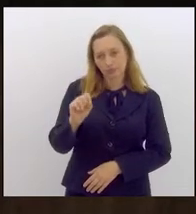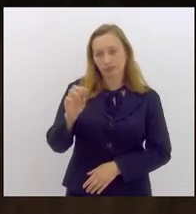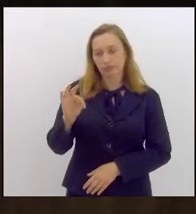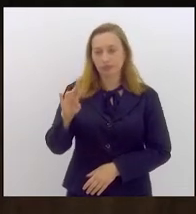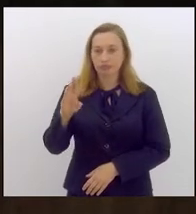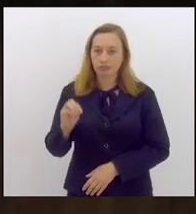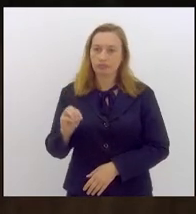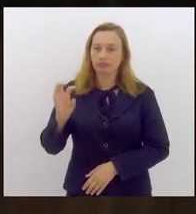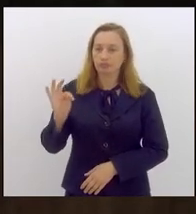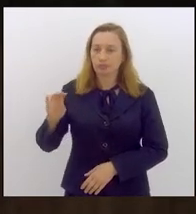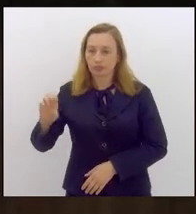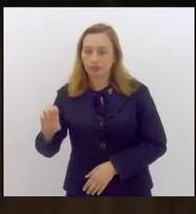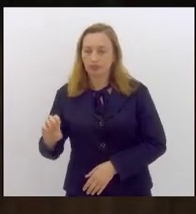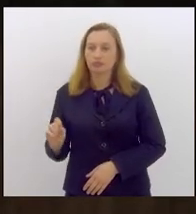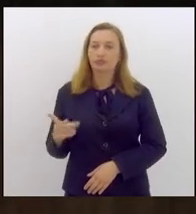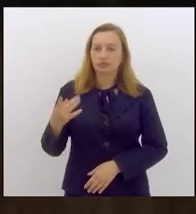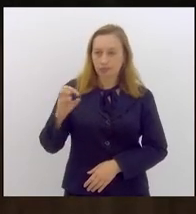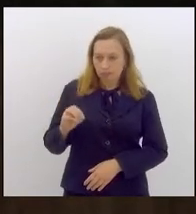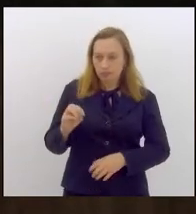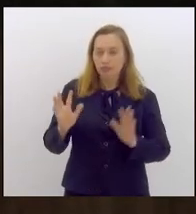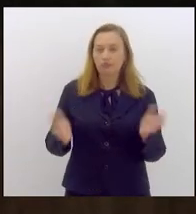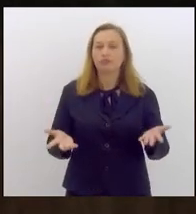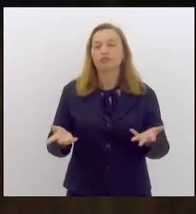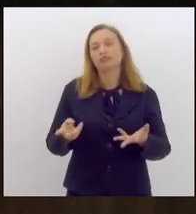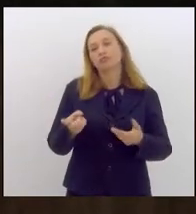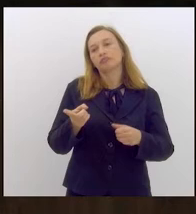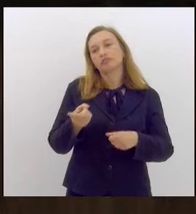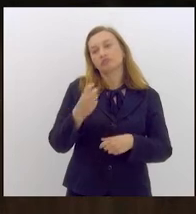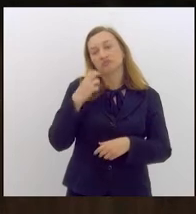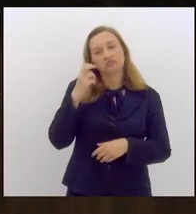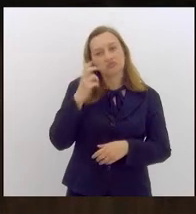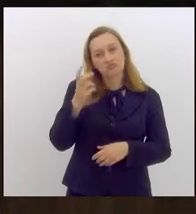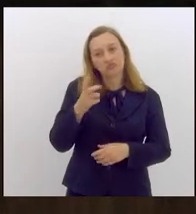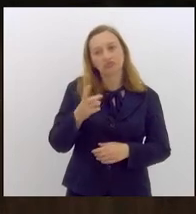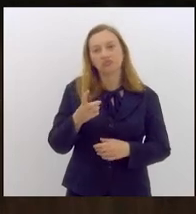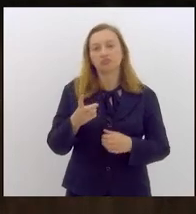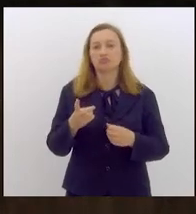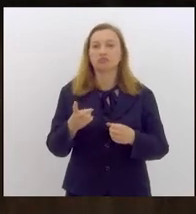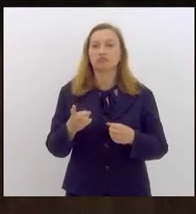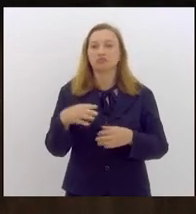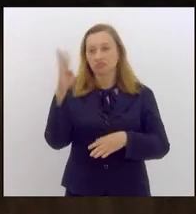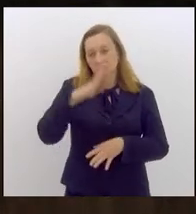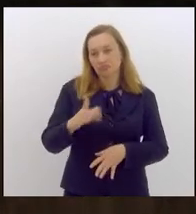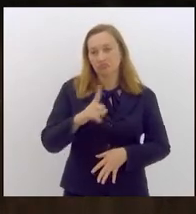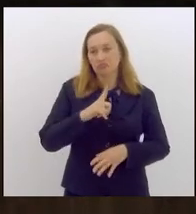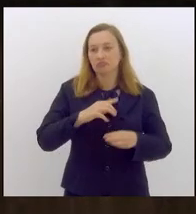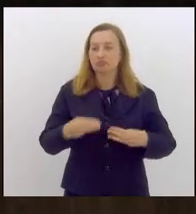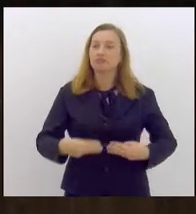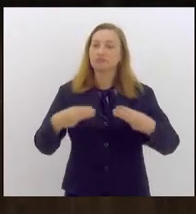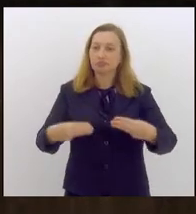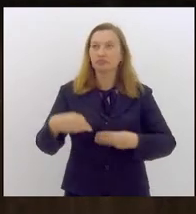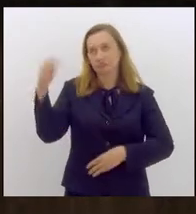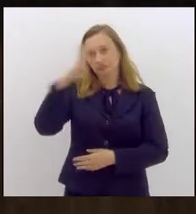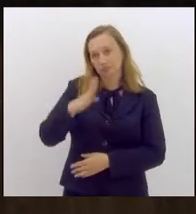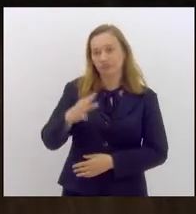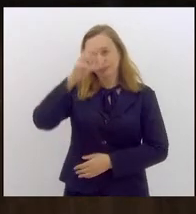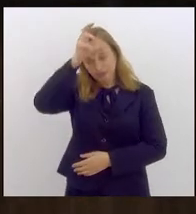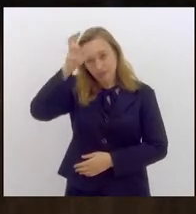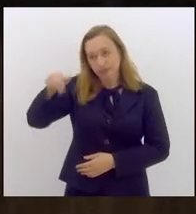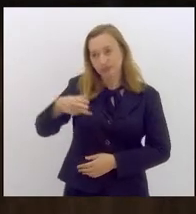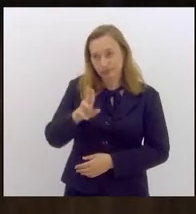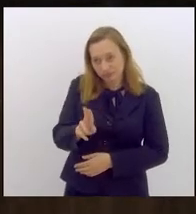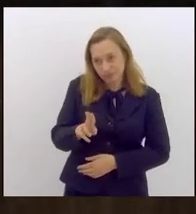sabe, Marta, um constrangimento enorme que o Brasil passou há poucos anos, há 2 anos, quando um ministro brasileiro, Tia Ju, num